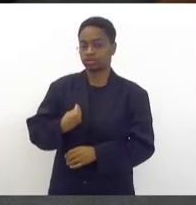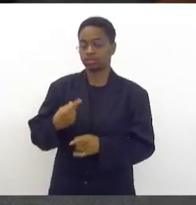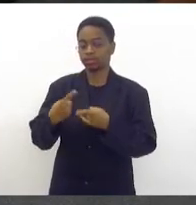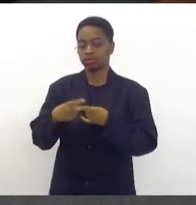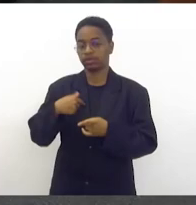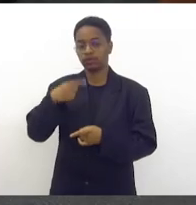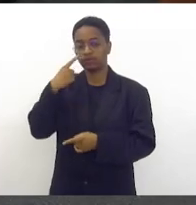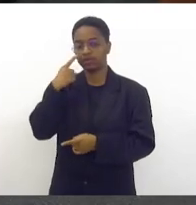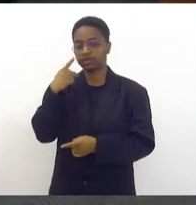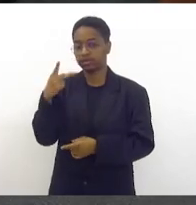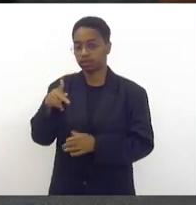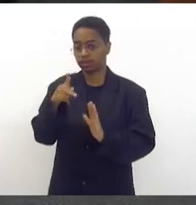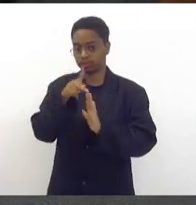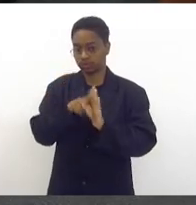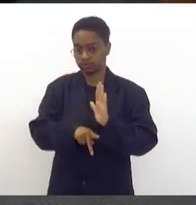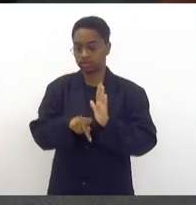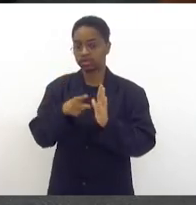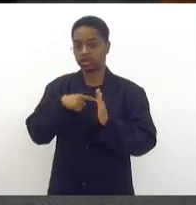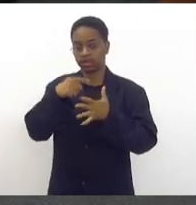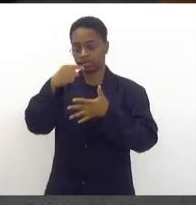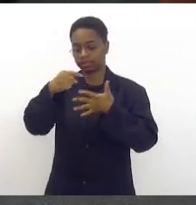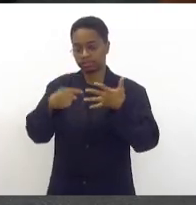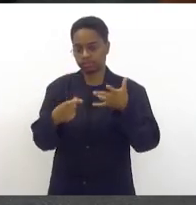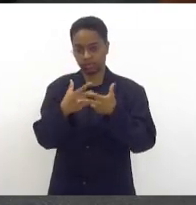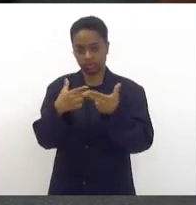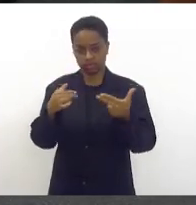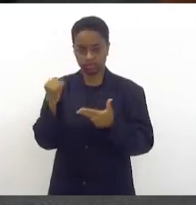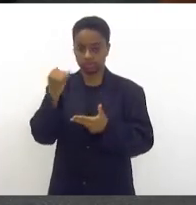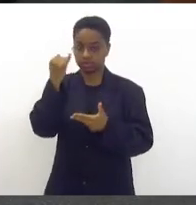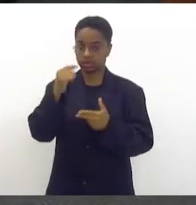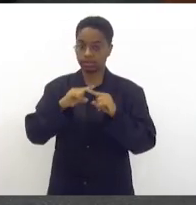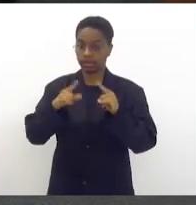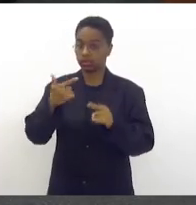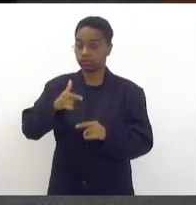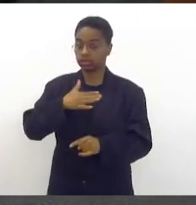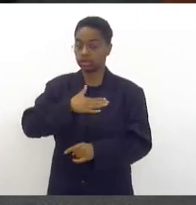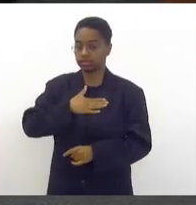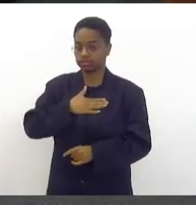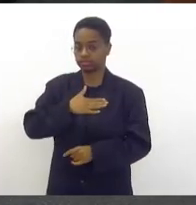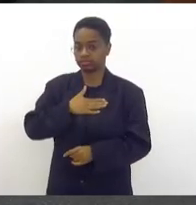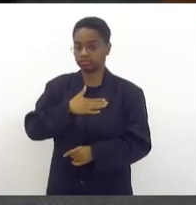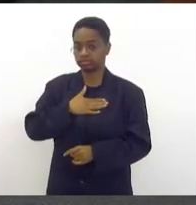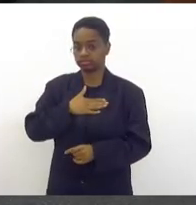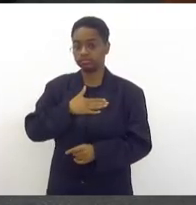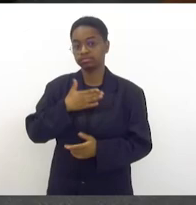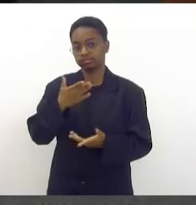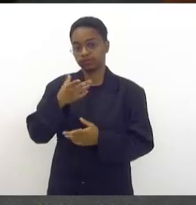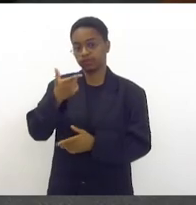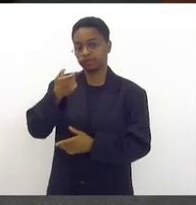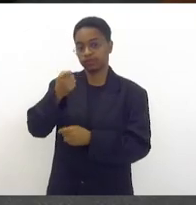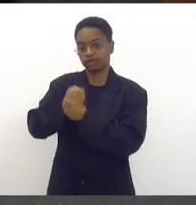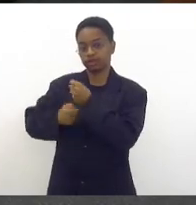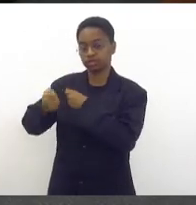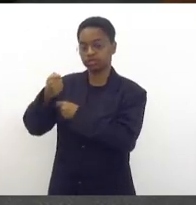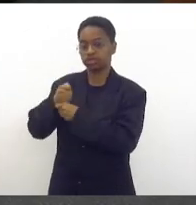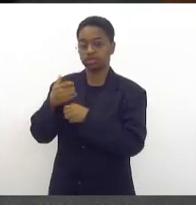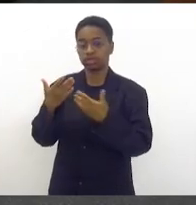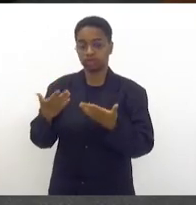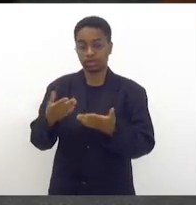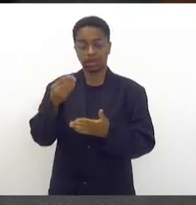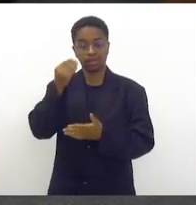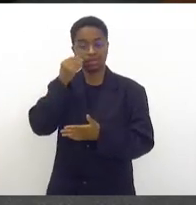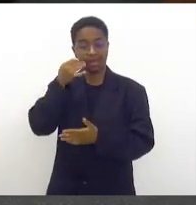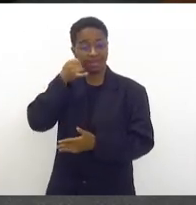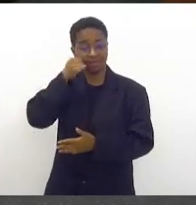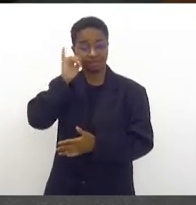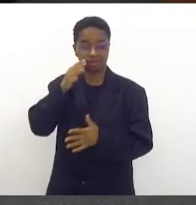seu projeto tem vários pontos relevantes que não estão na minha lei original de 20 anos atrás. Então, para não pedir